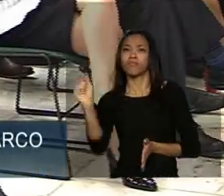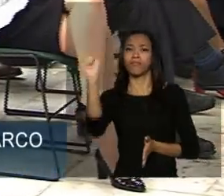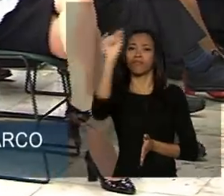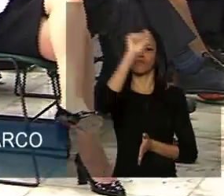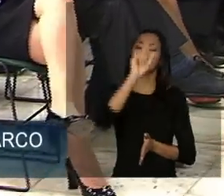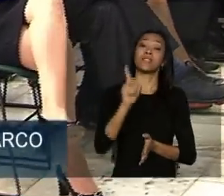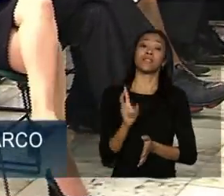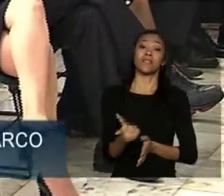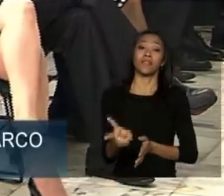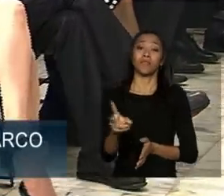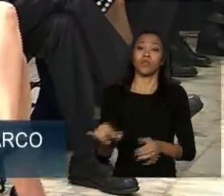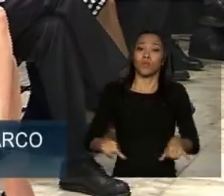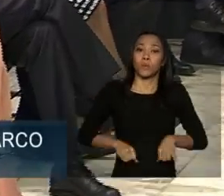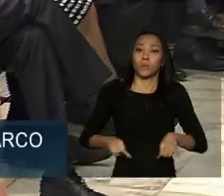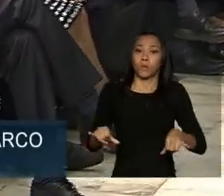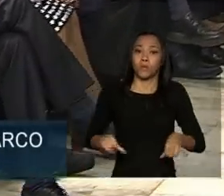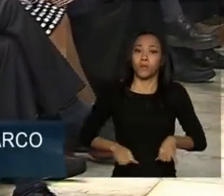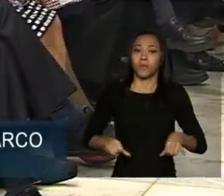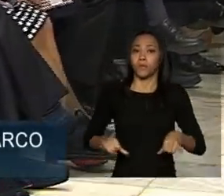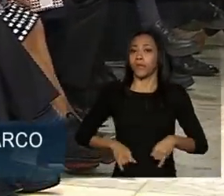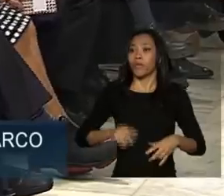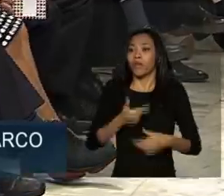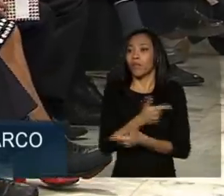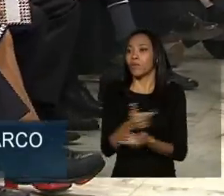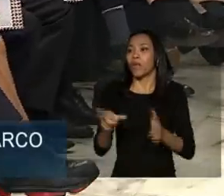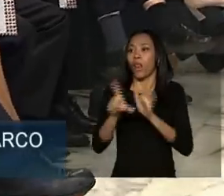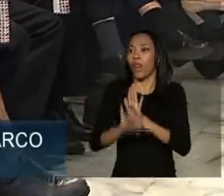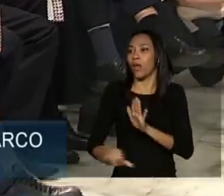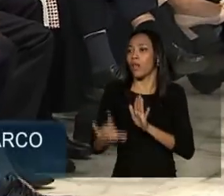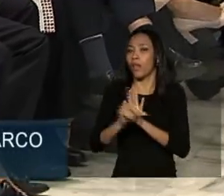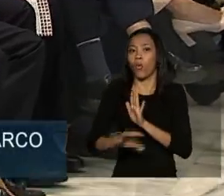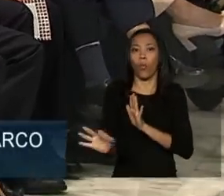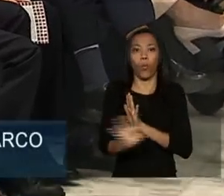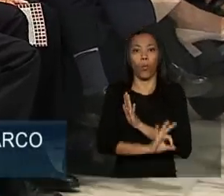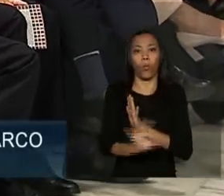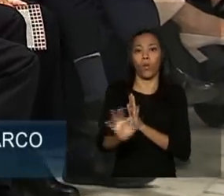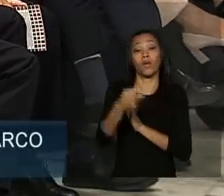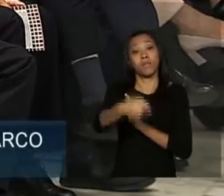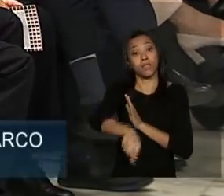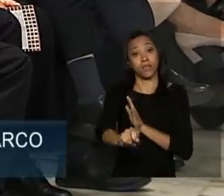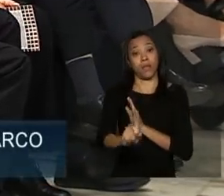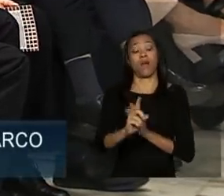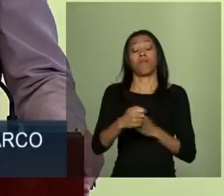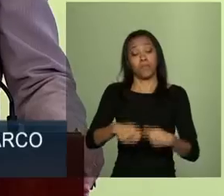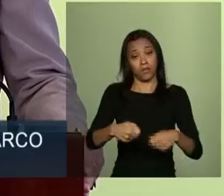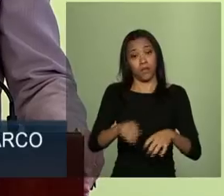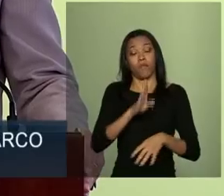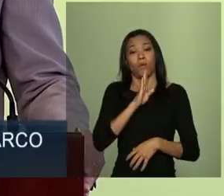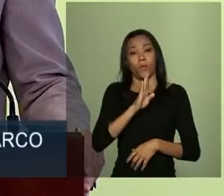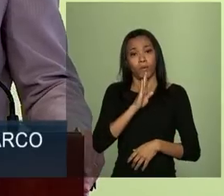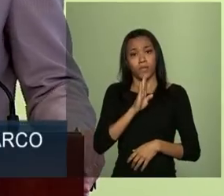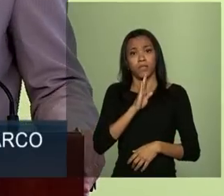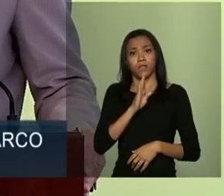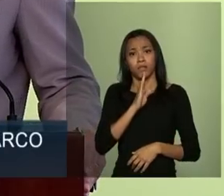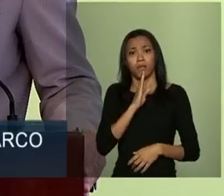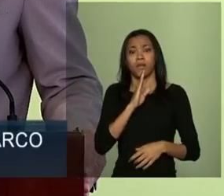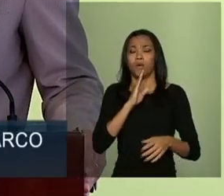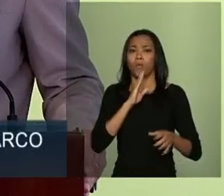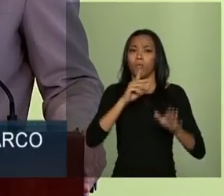uma legislação anacrônica que precisava conhecer um sopro de